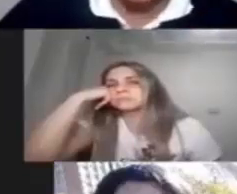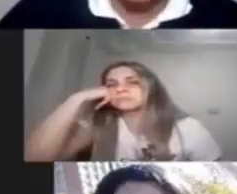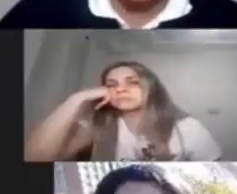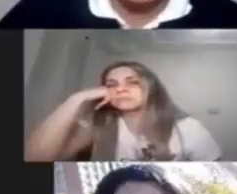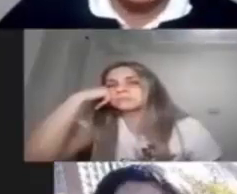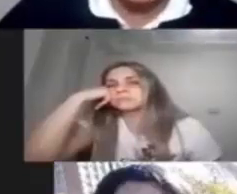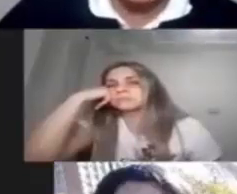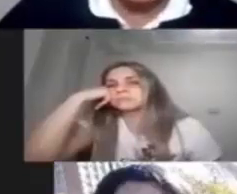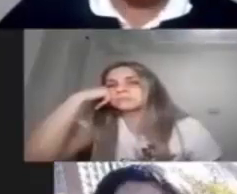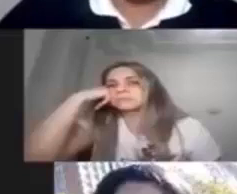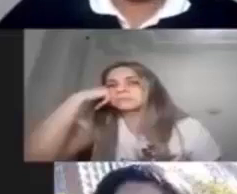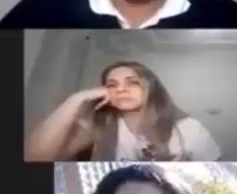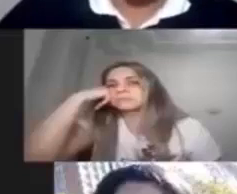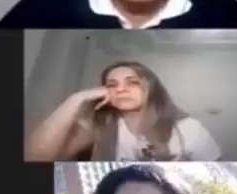nações?